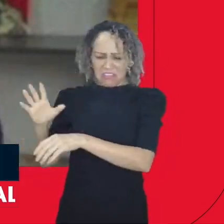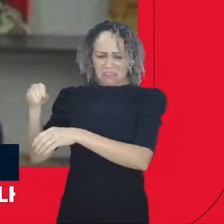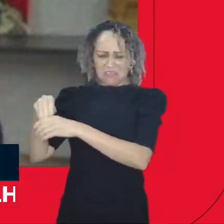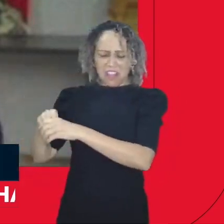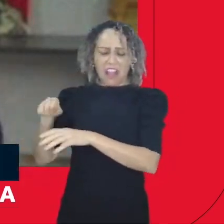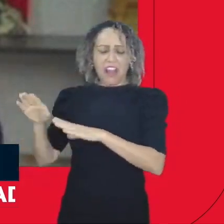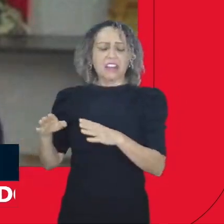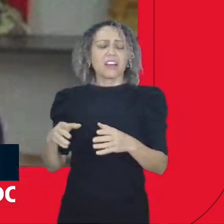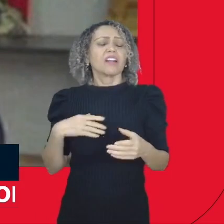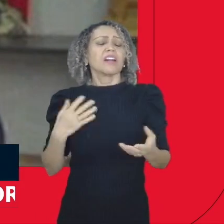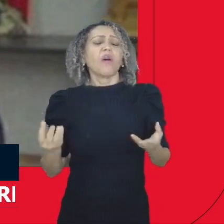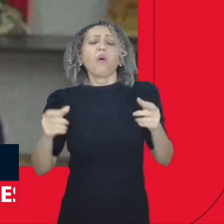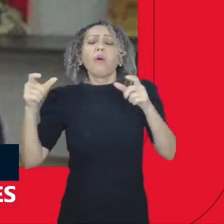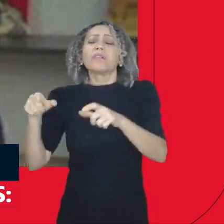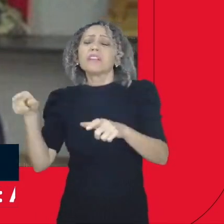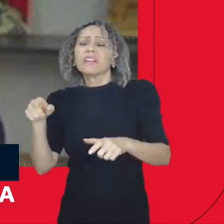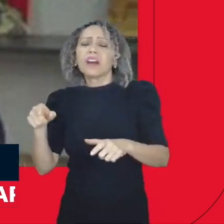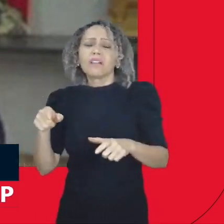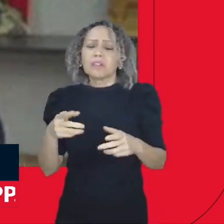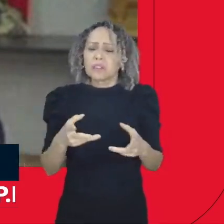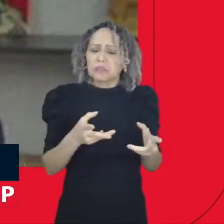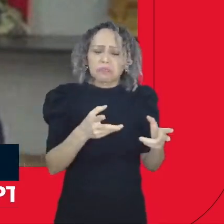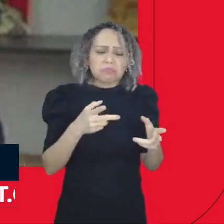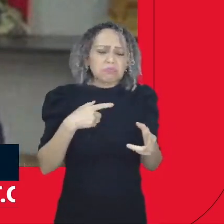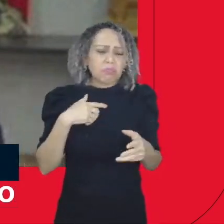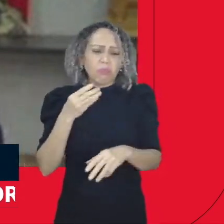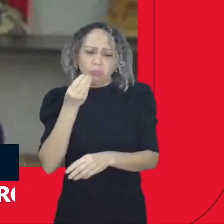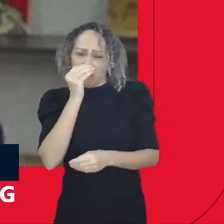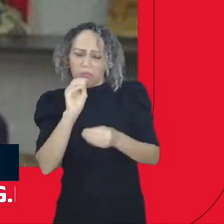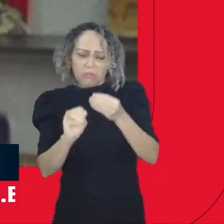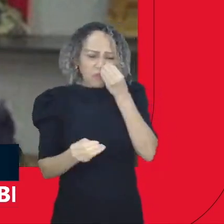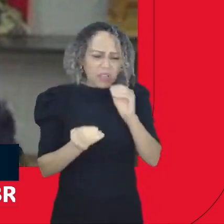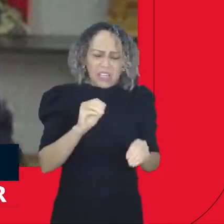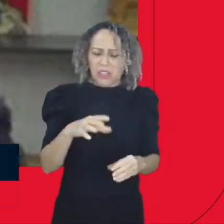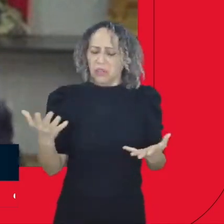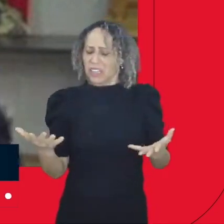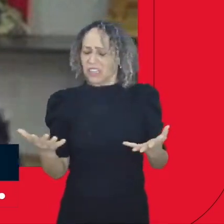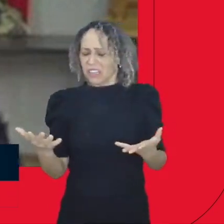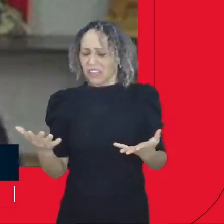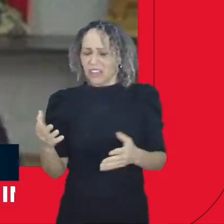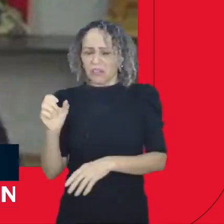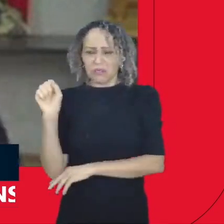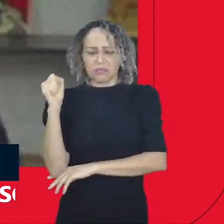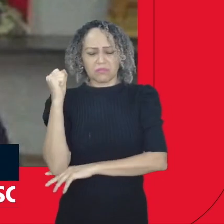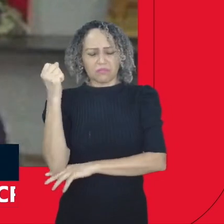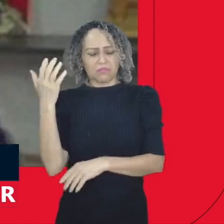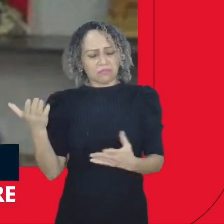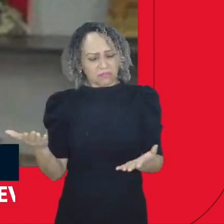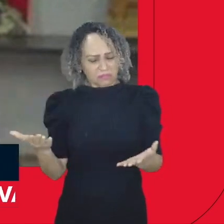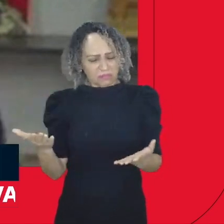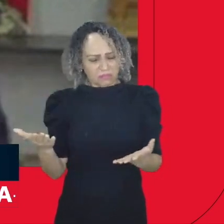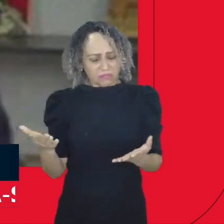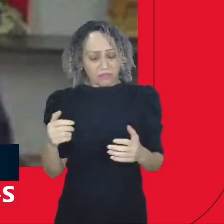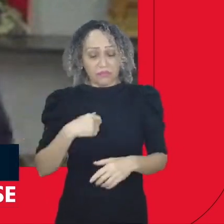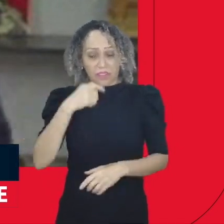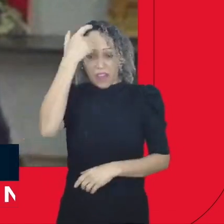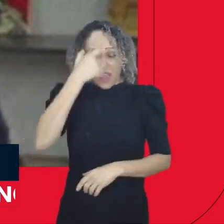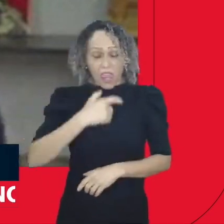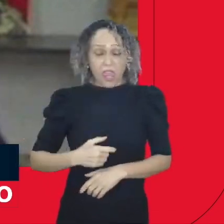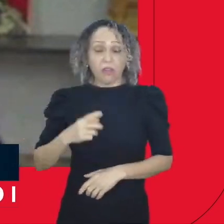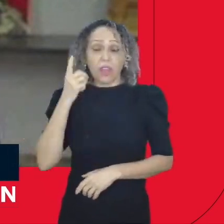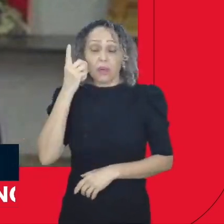setor agrícola gaúcho contribui com quase 40% do nosso PIB. Eu, como deputado, liderei